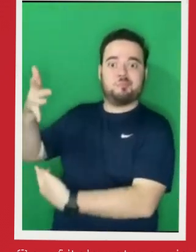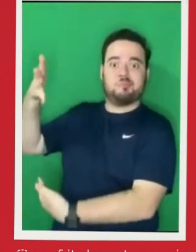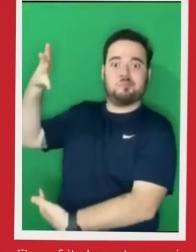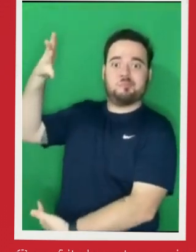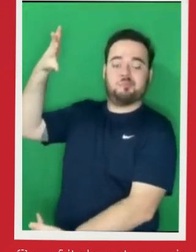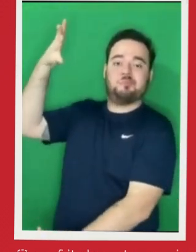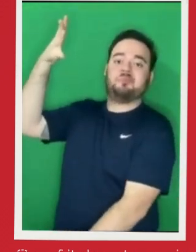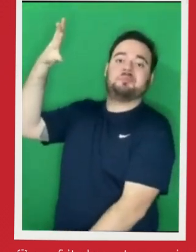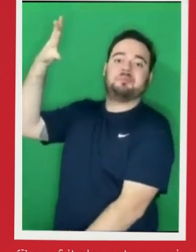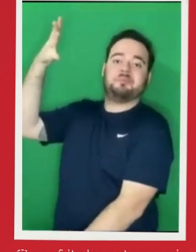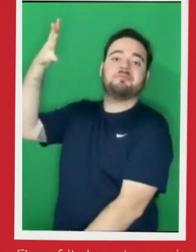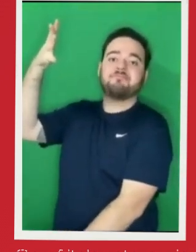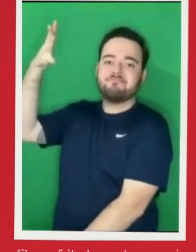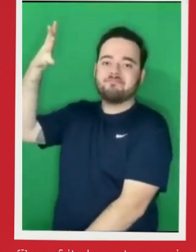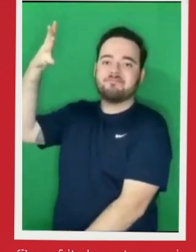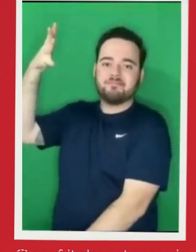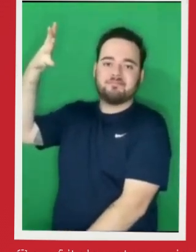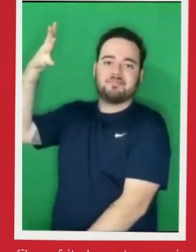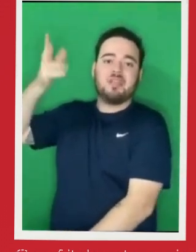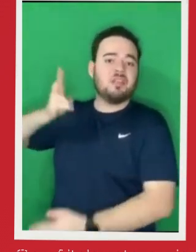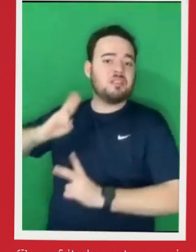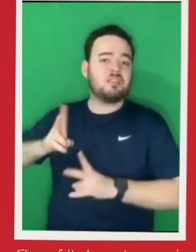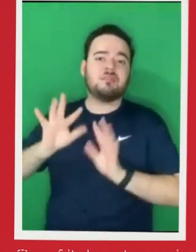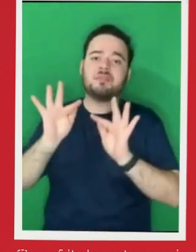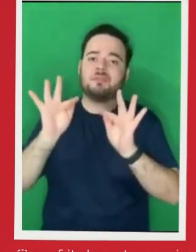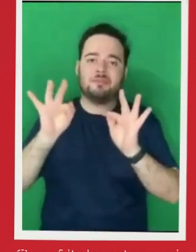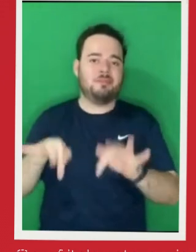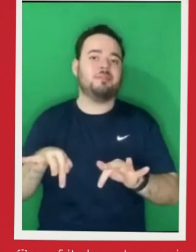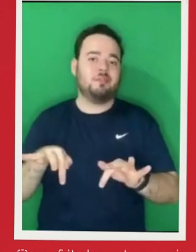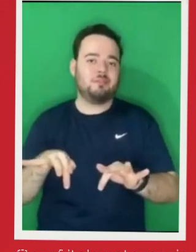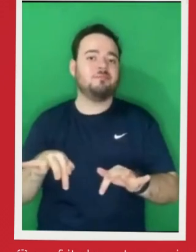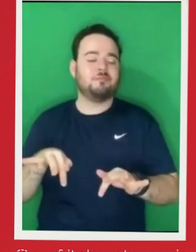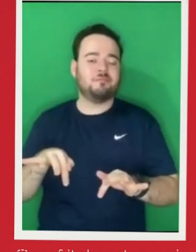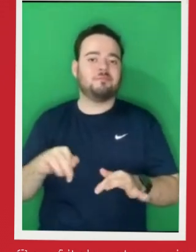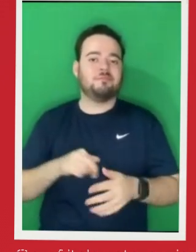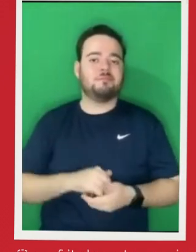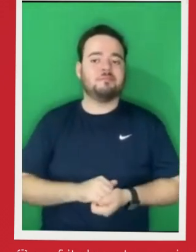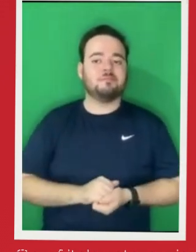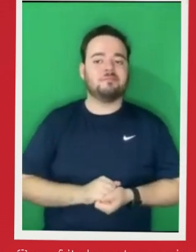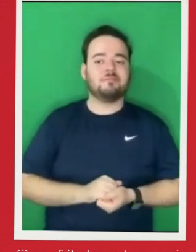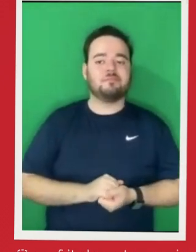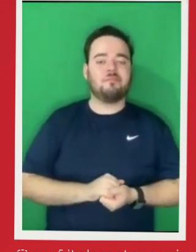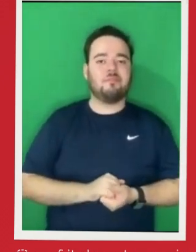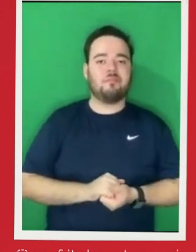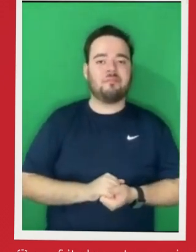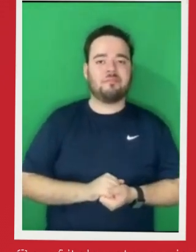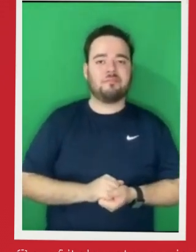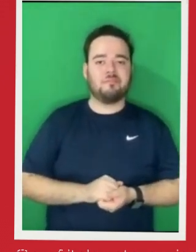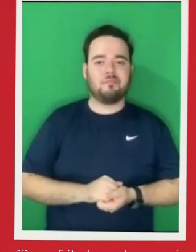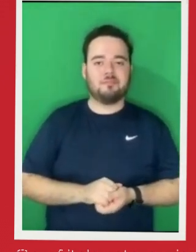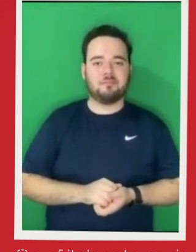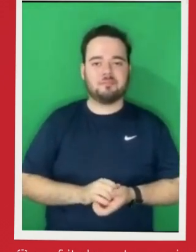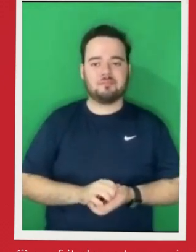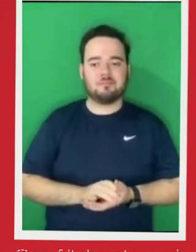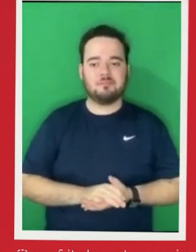só vai saber ao final da leitura daquela sessão, daquele capítulo, daquele livro, tá?